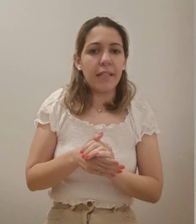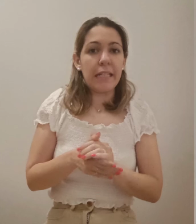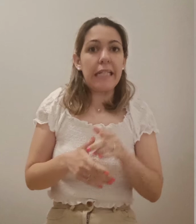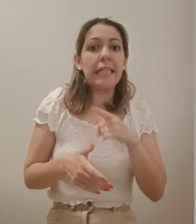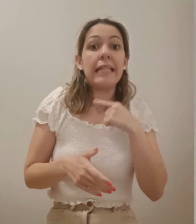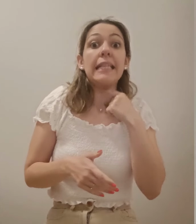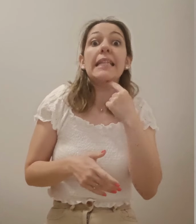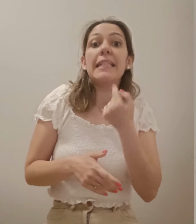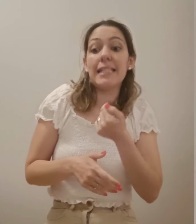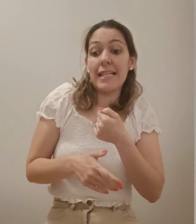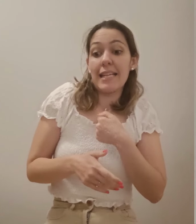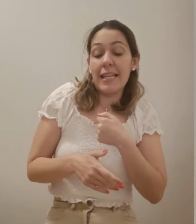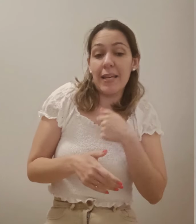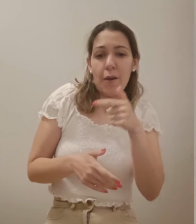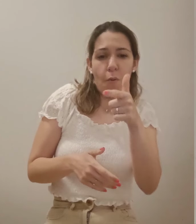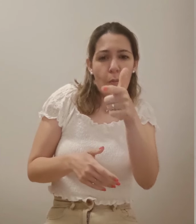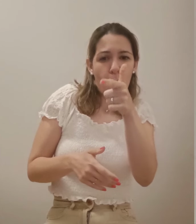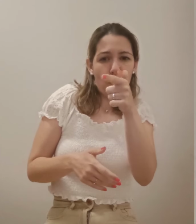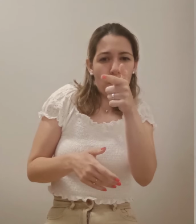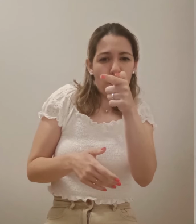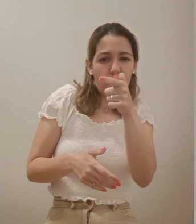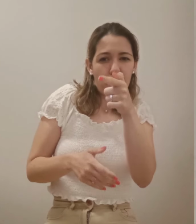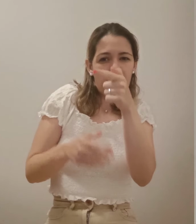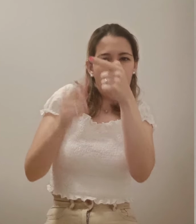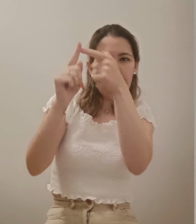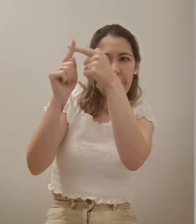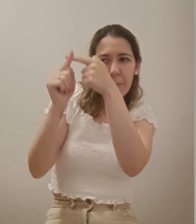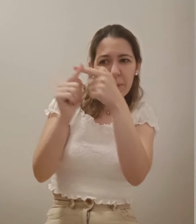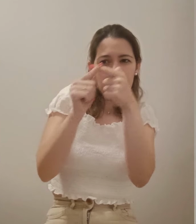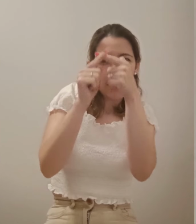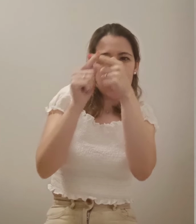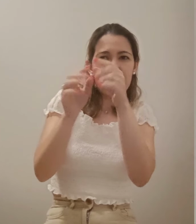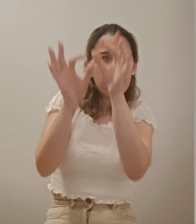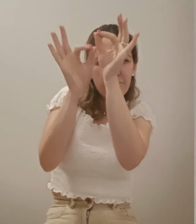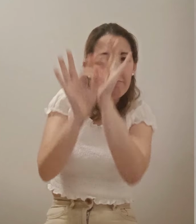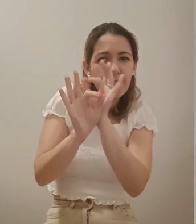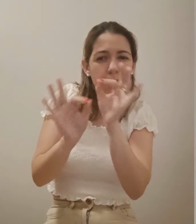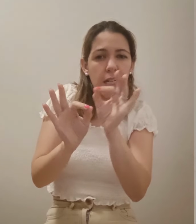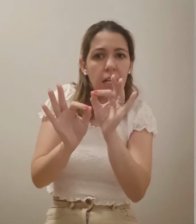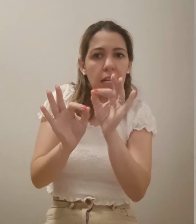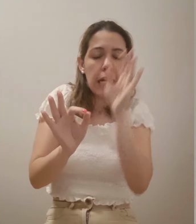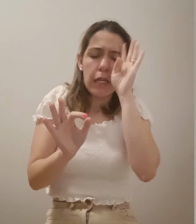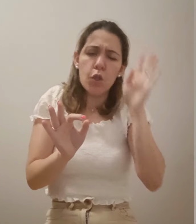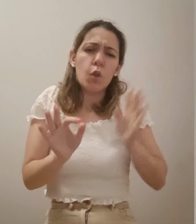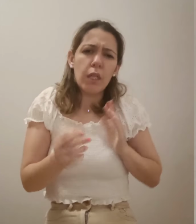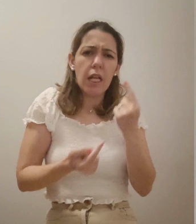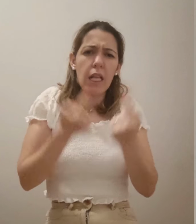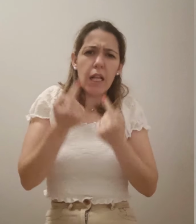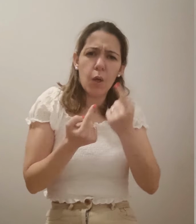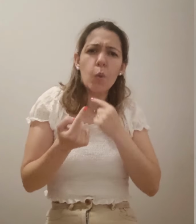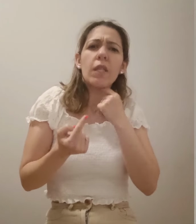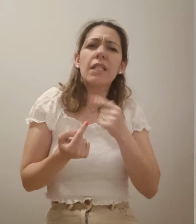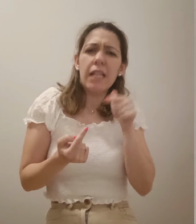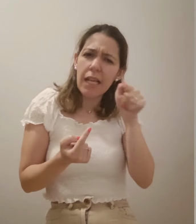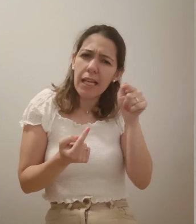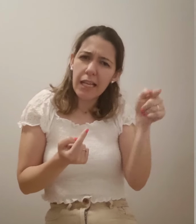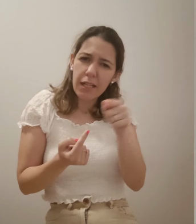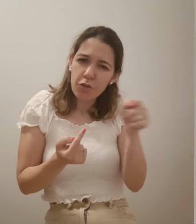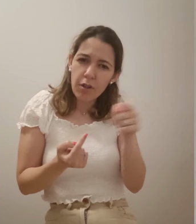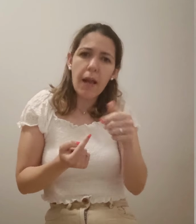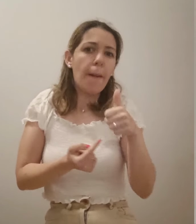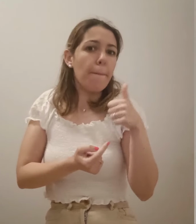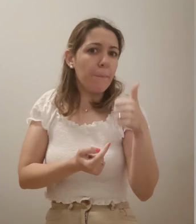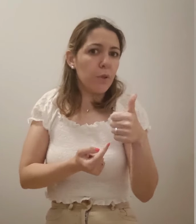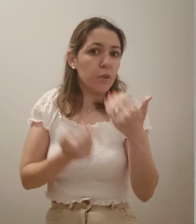fama de ter uma pontaria certeira. Há soldados que dizem serem eles os que são bons atiradores, mas realmente nada fazem